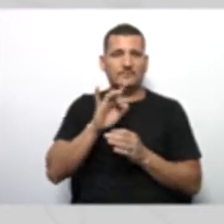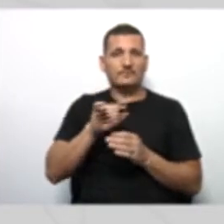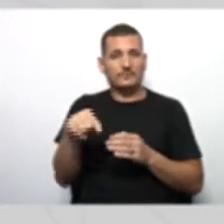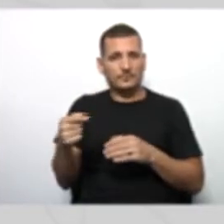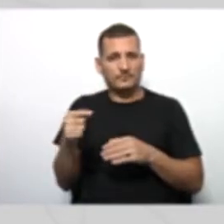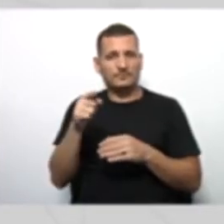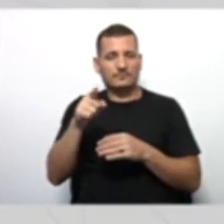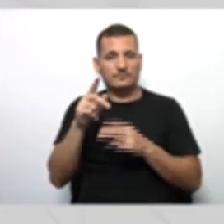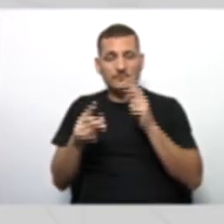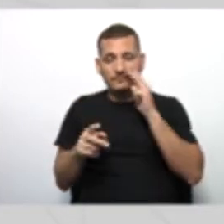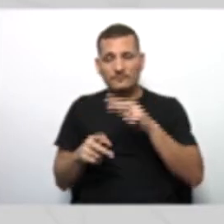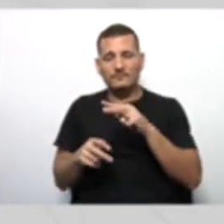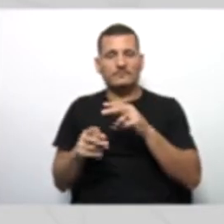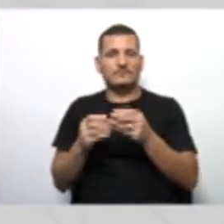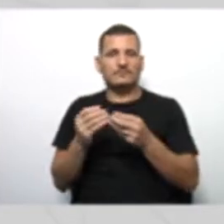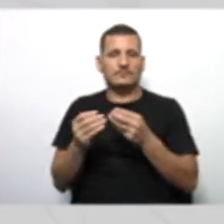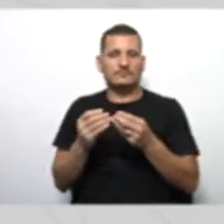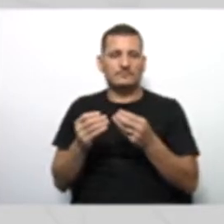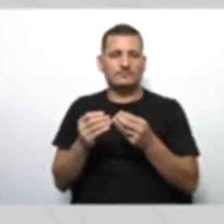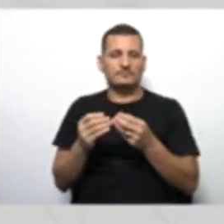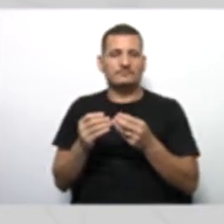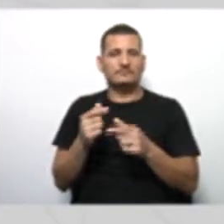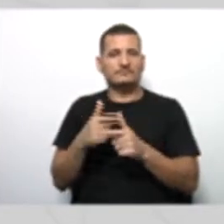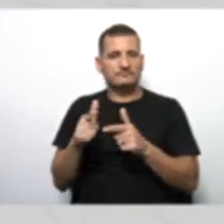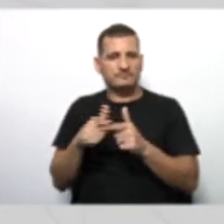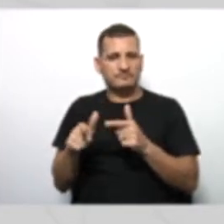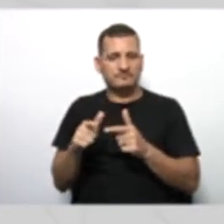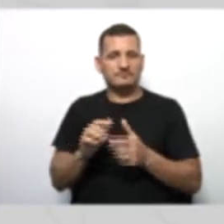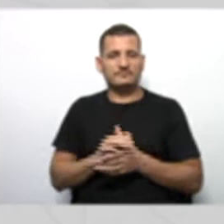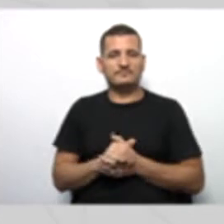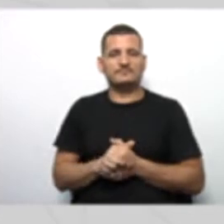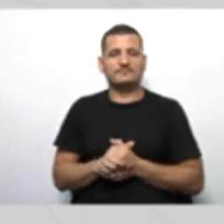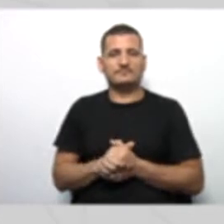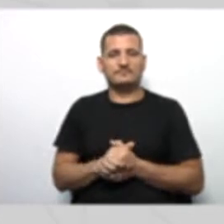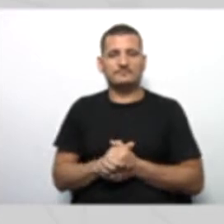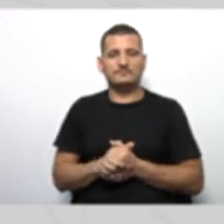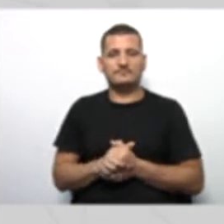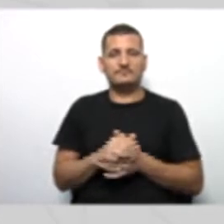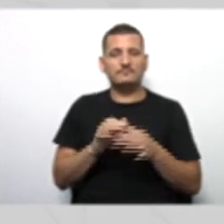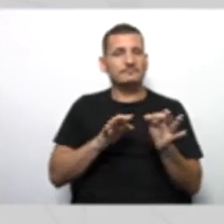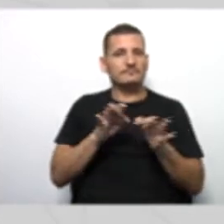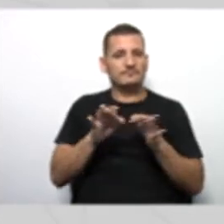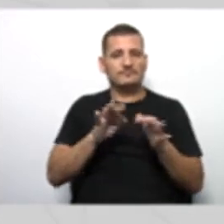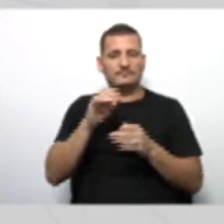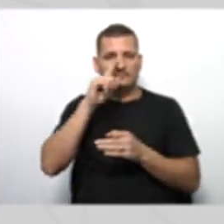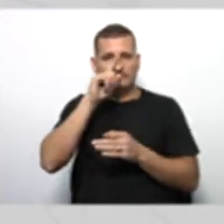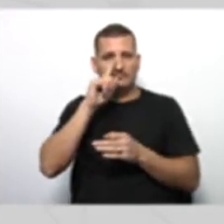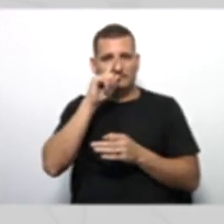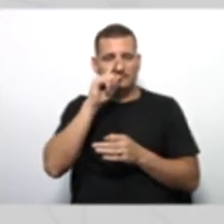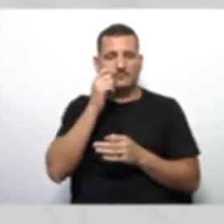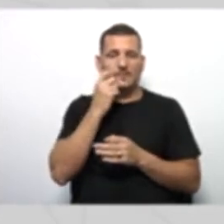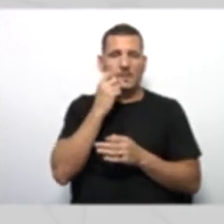gente vai ver o tamanho do problema que a gente tem, tá? Então, sobre o planejamento de riscos, tá, gente?